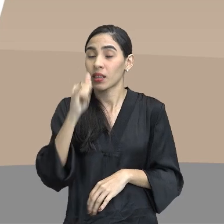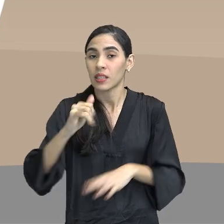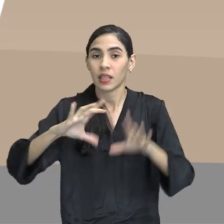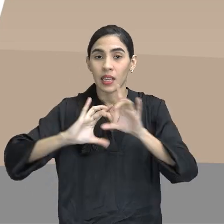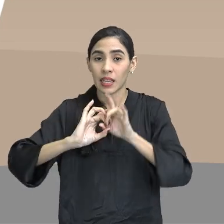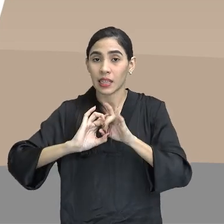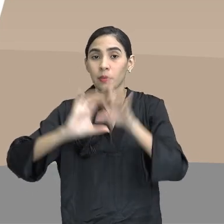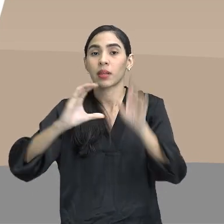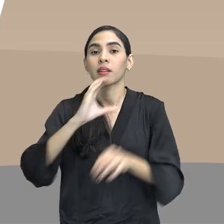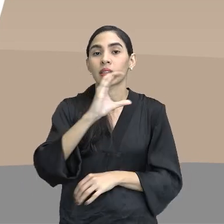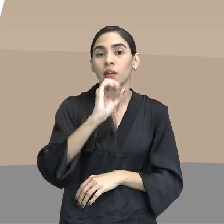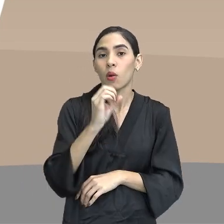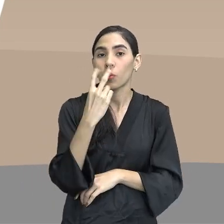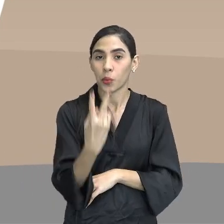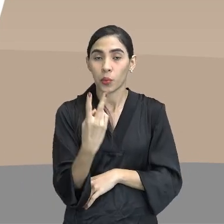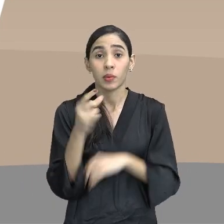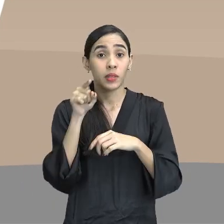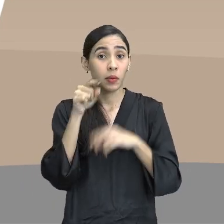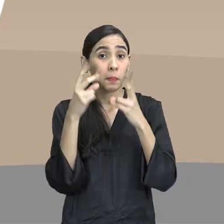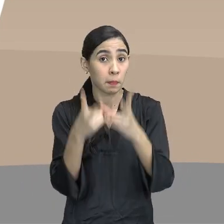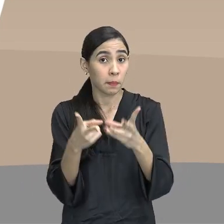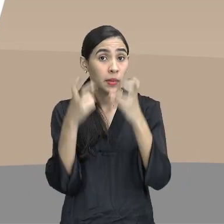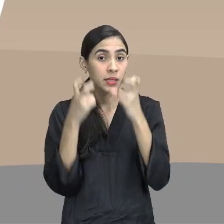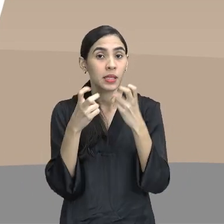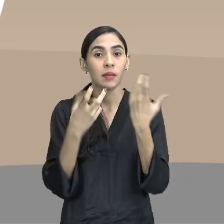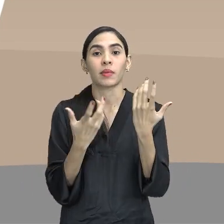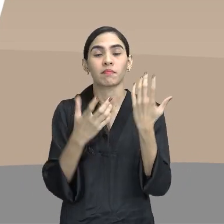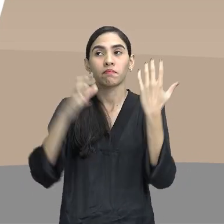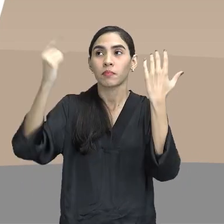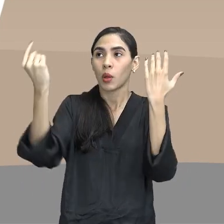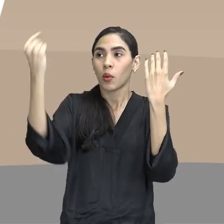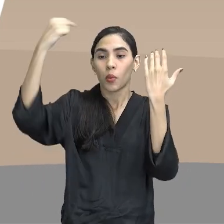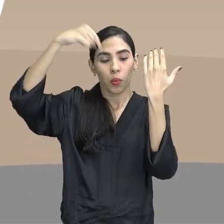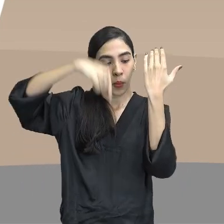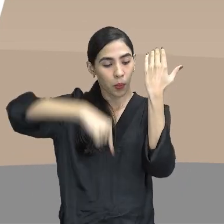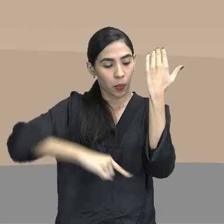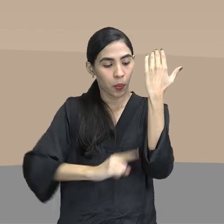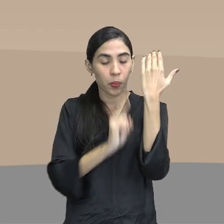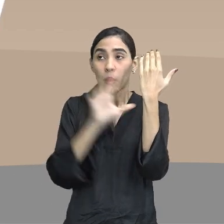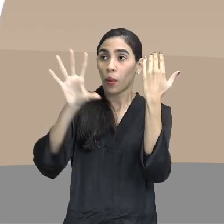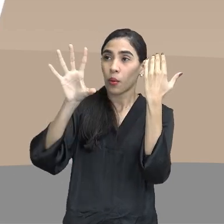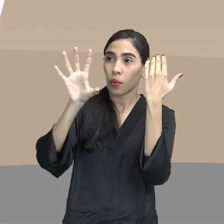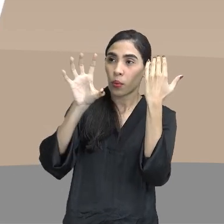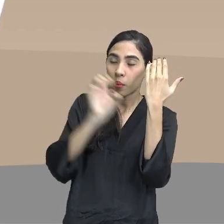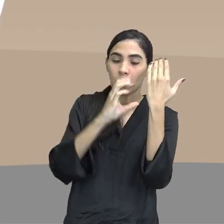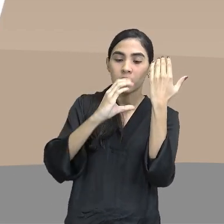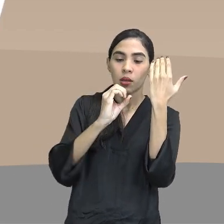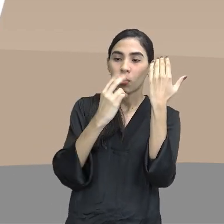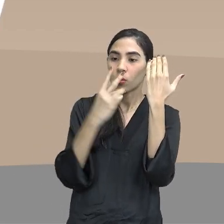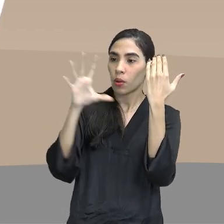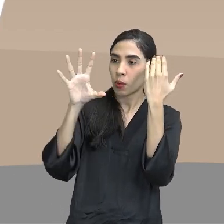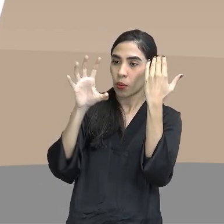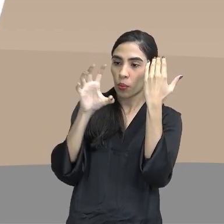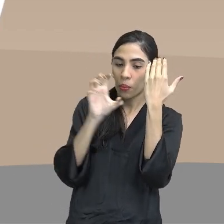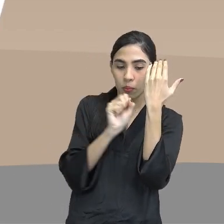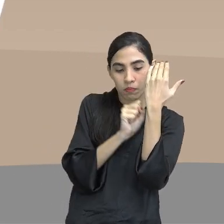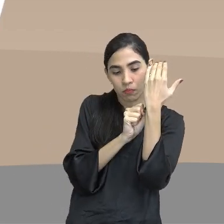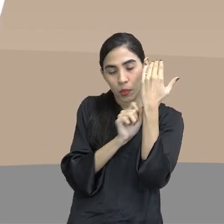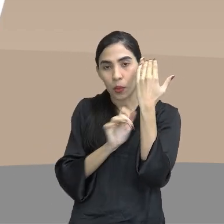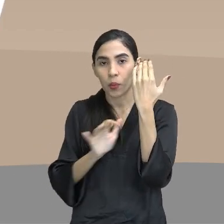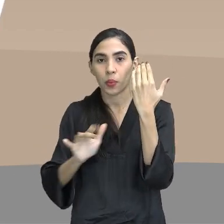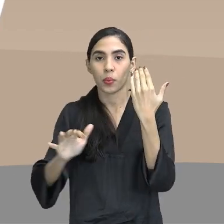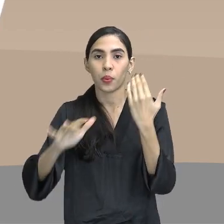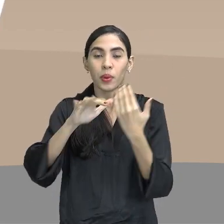liberando o CO2. Então, note que o CO2 é absorvido na fotossíntese e liberado ali na respiração, que é um